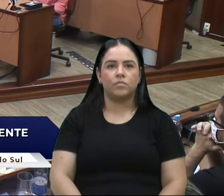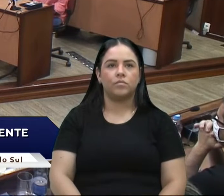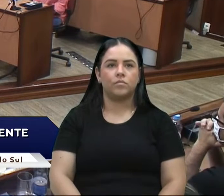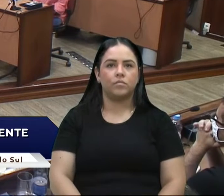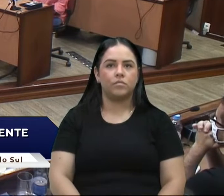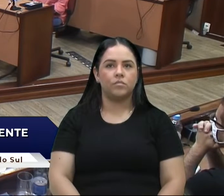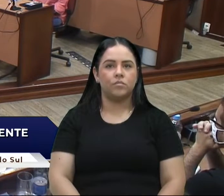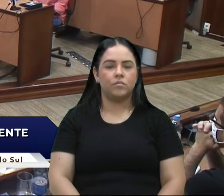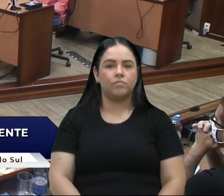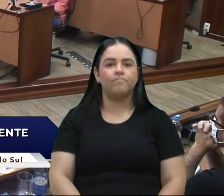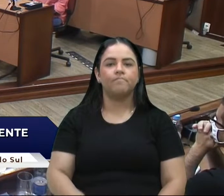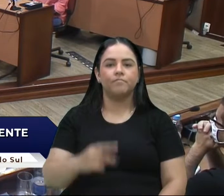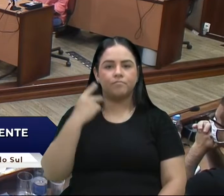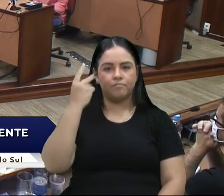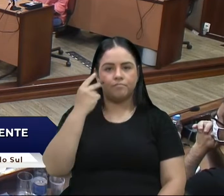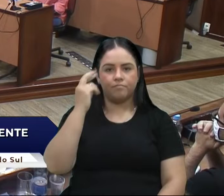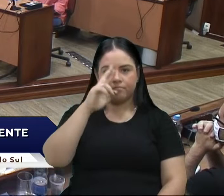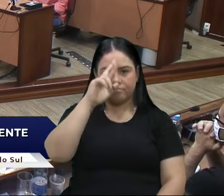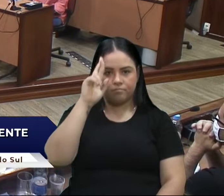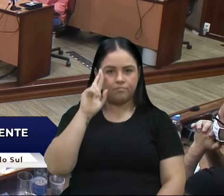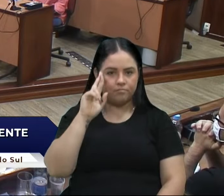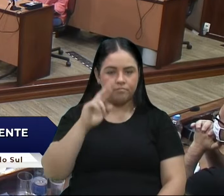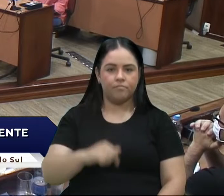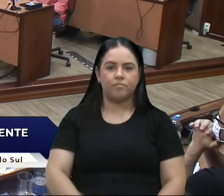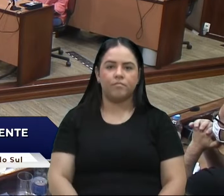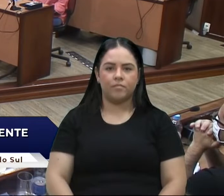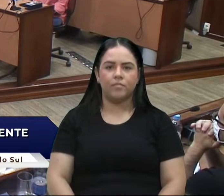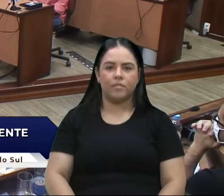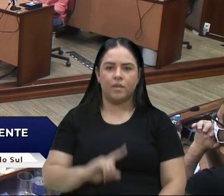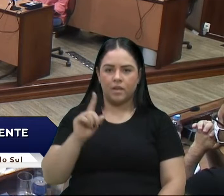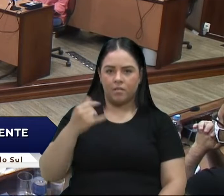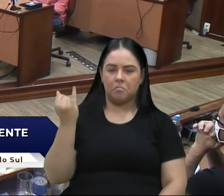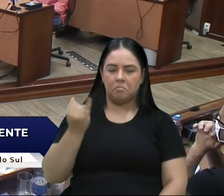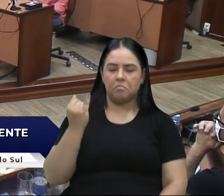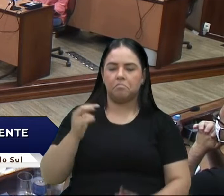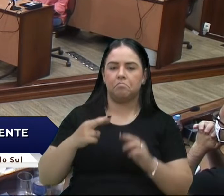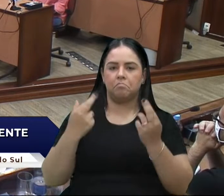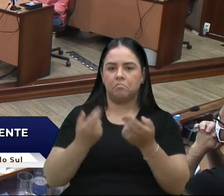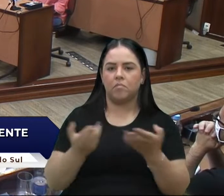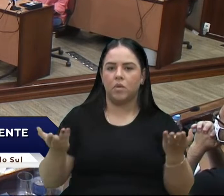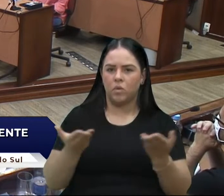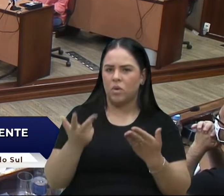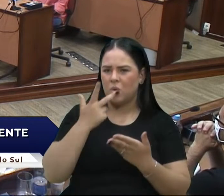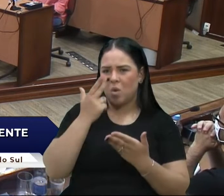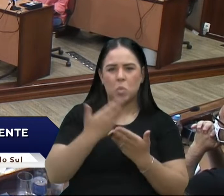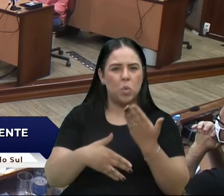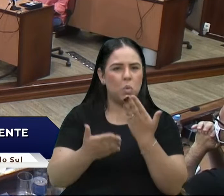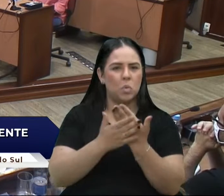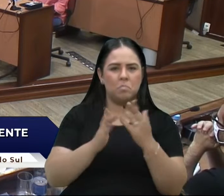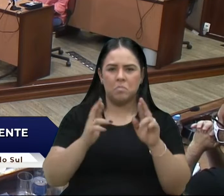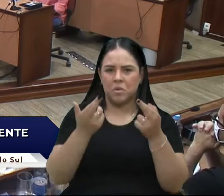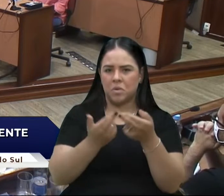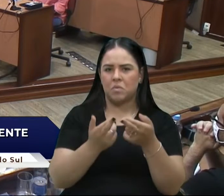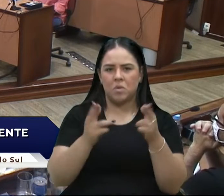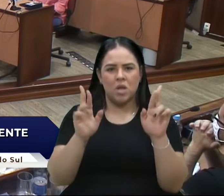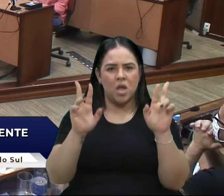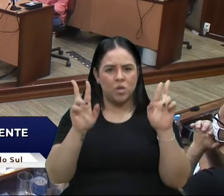Vereador Rafael, é importante essa reunião, como todas as reuniões relacionadas à